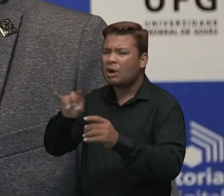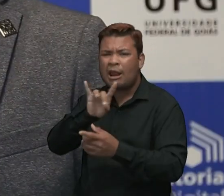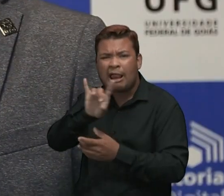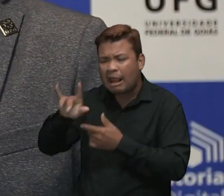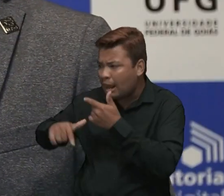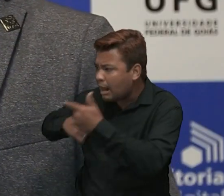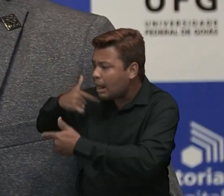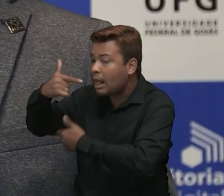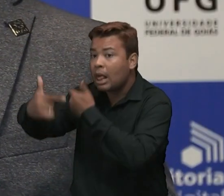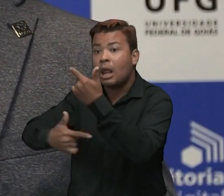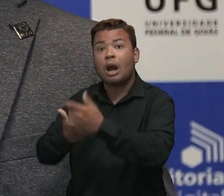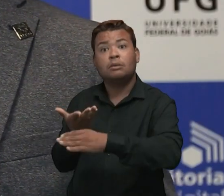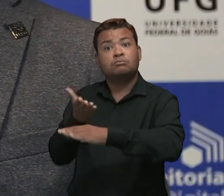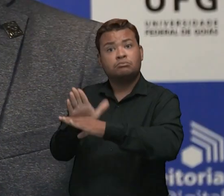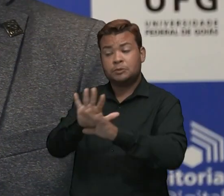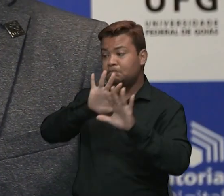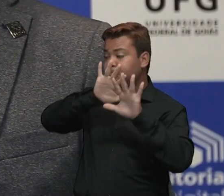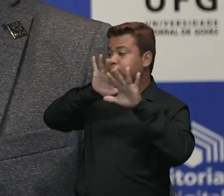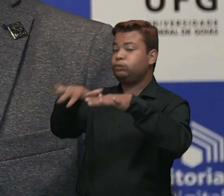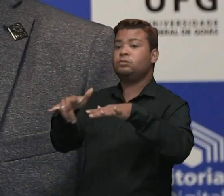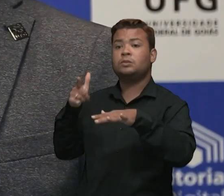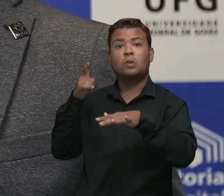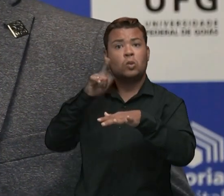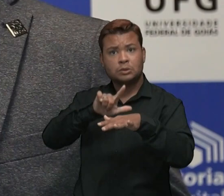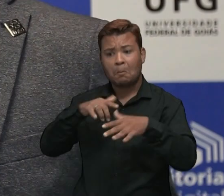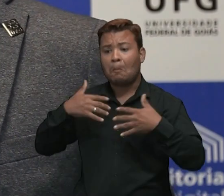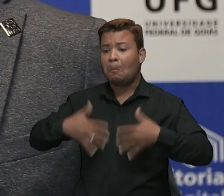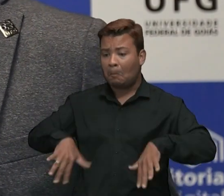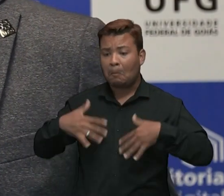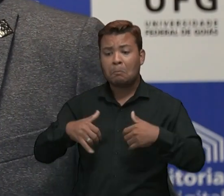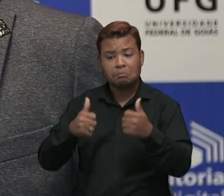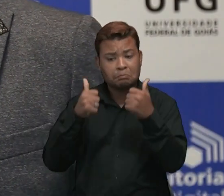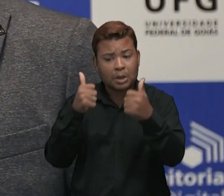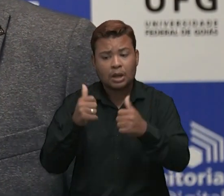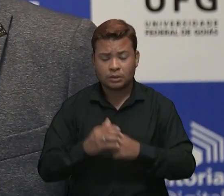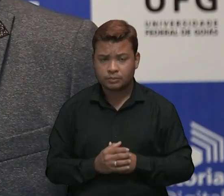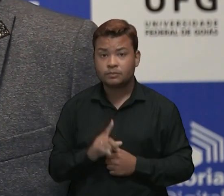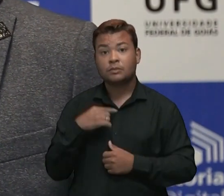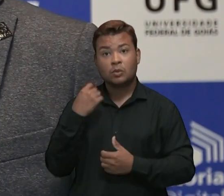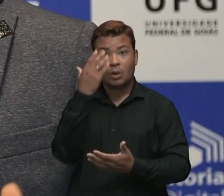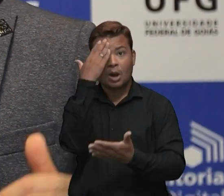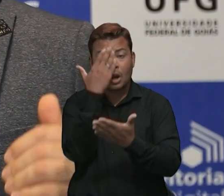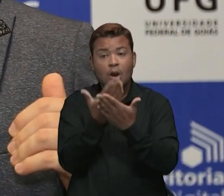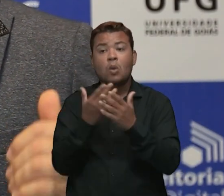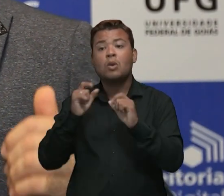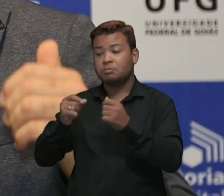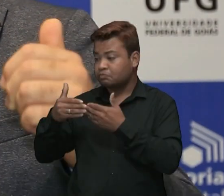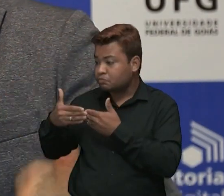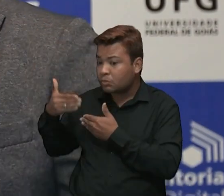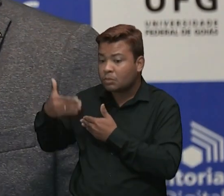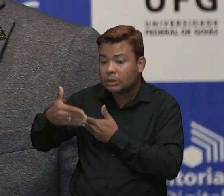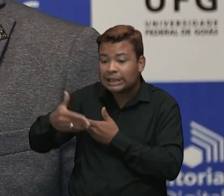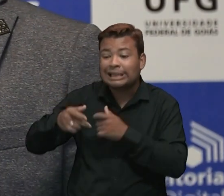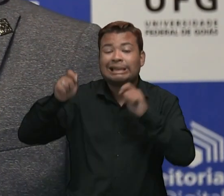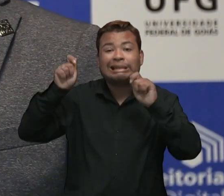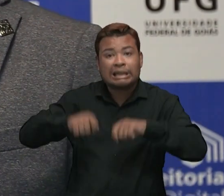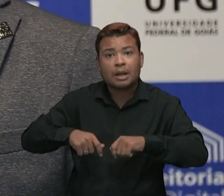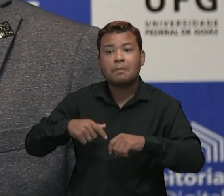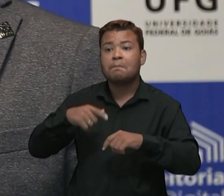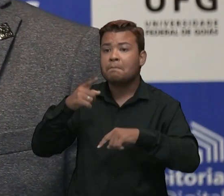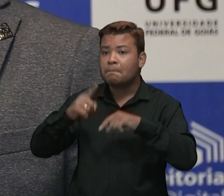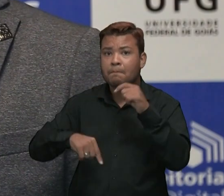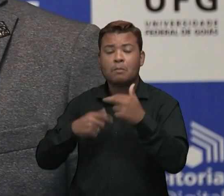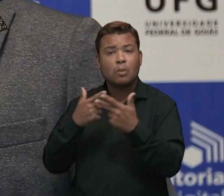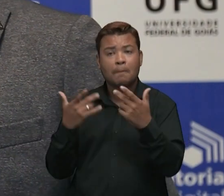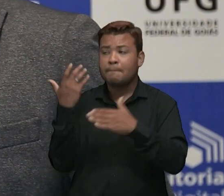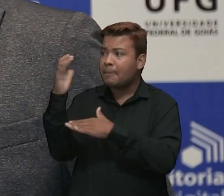pesquisador. É um trabalho super coletivo que tem dado muito certo. E a gente pensa que a partir de então a gente pode ter mais produção para o nosso